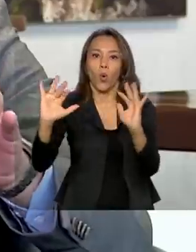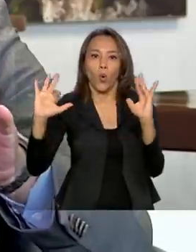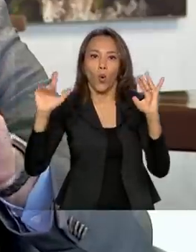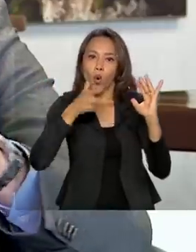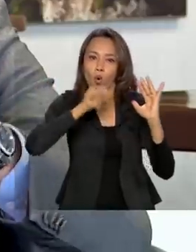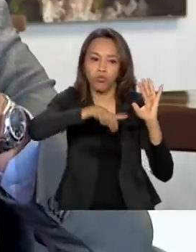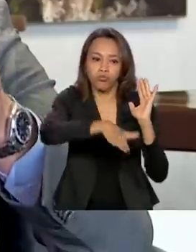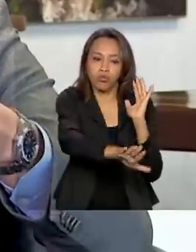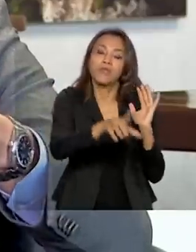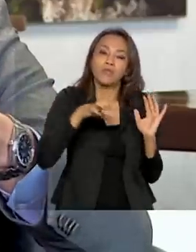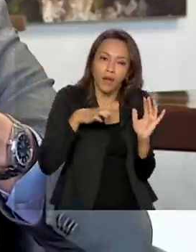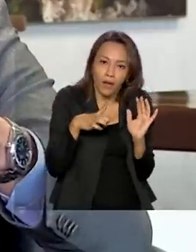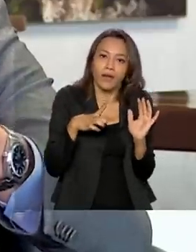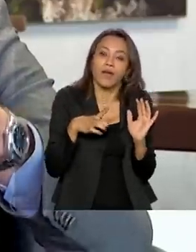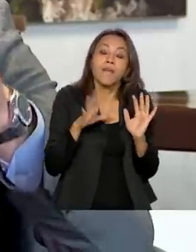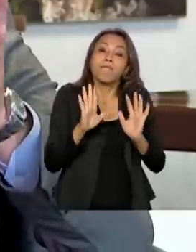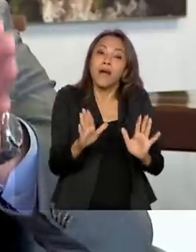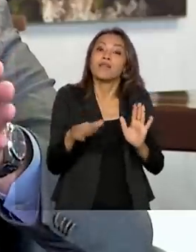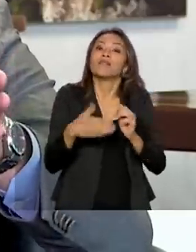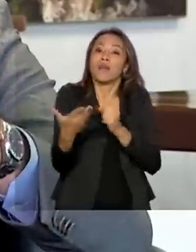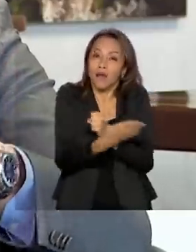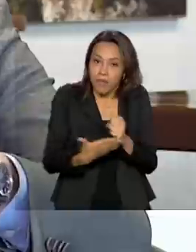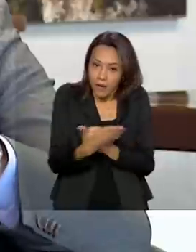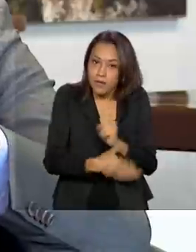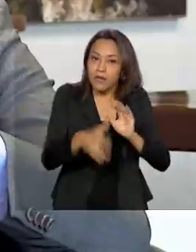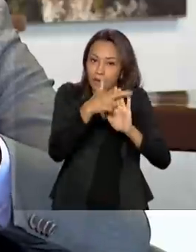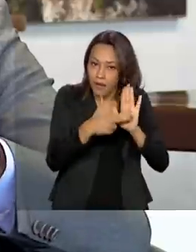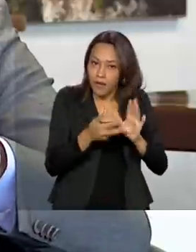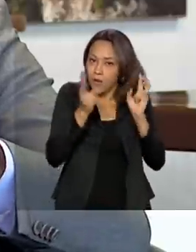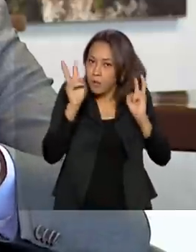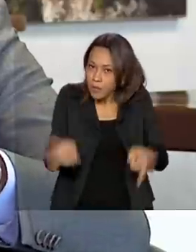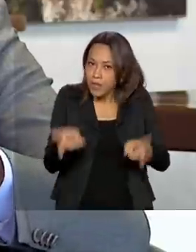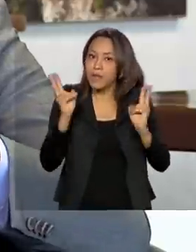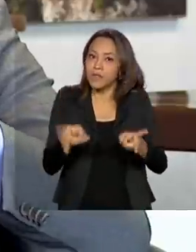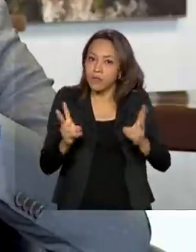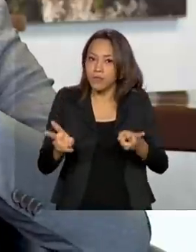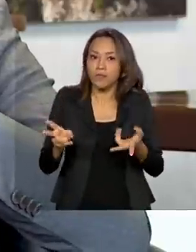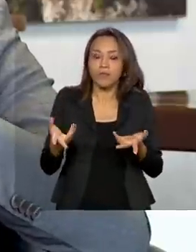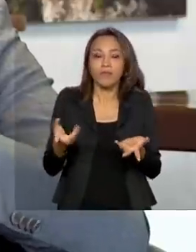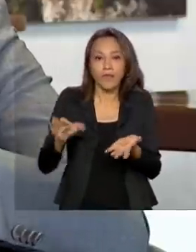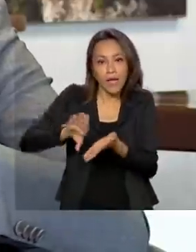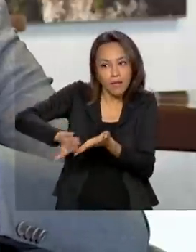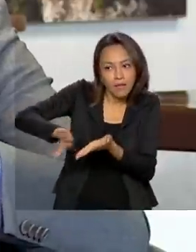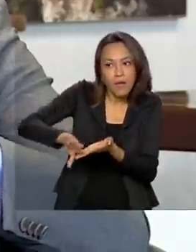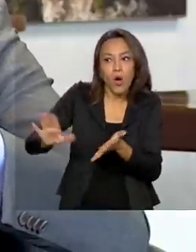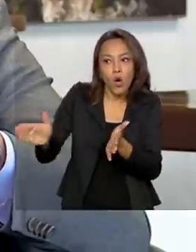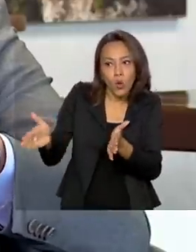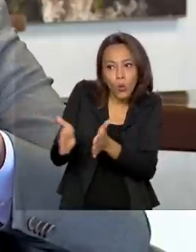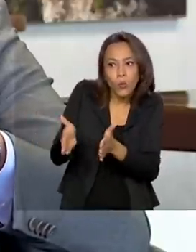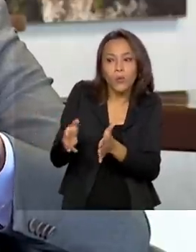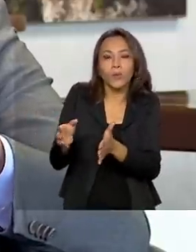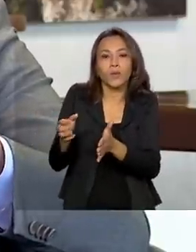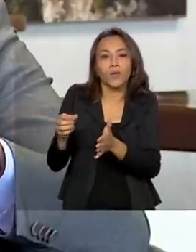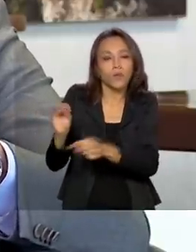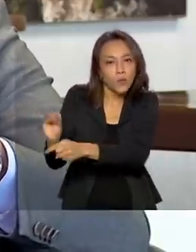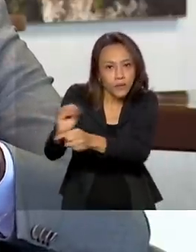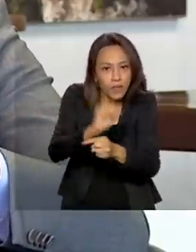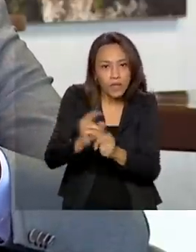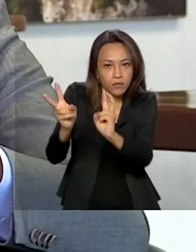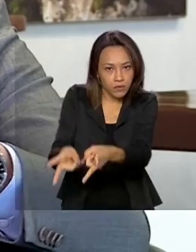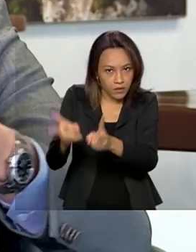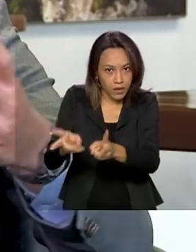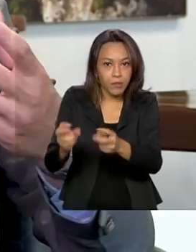Tem peculiaridades, mas o princípio é o mesmo. Reserva legal, excedente de reserva legal, preservação, áreas de preservação